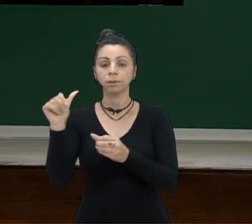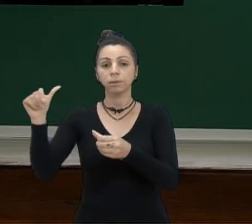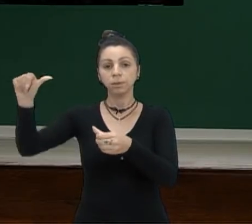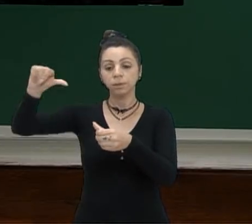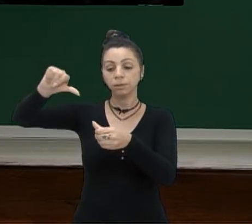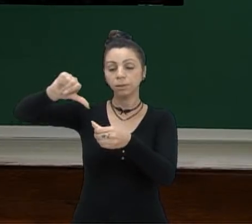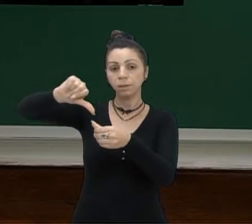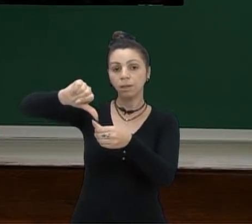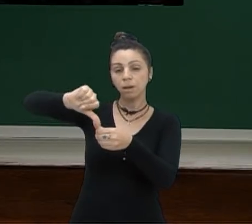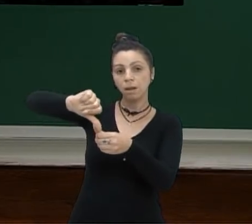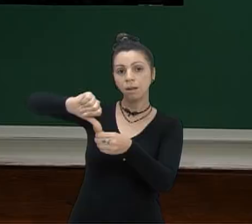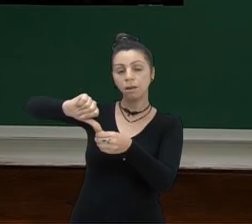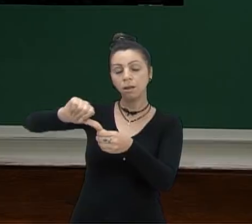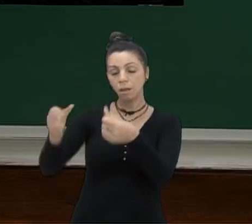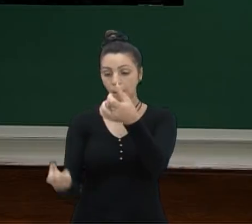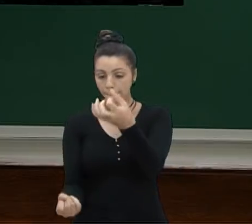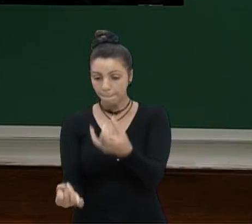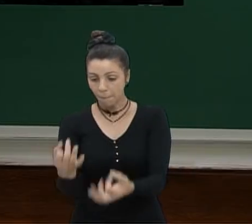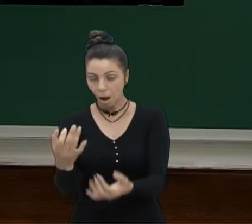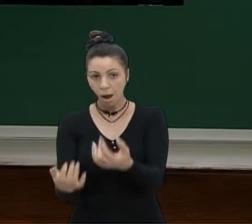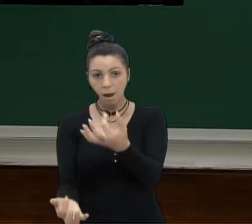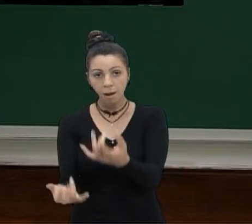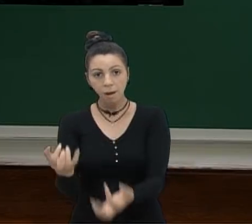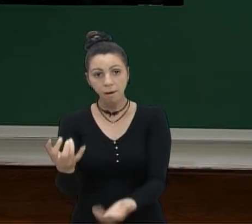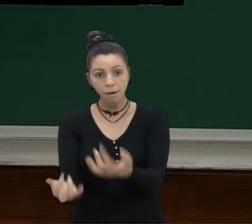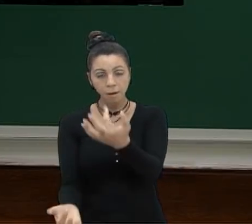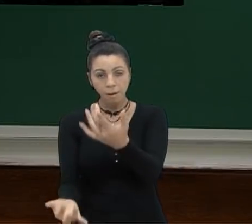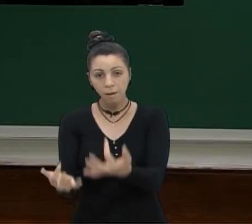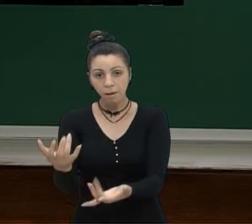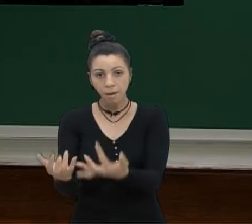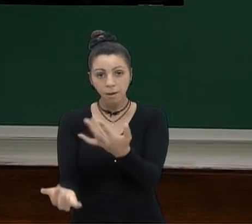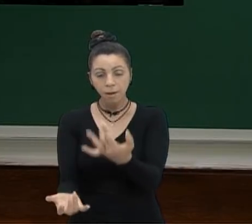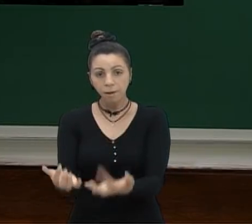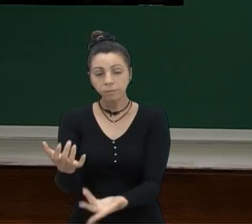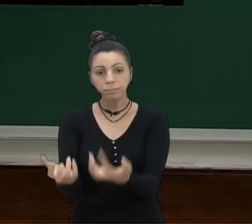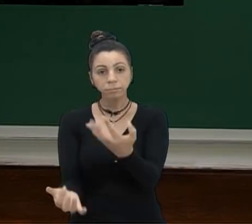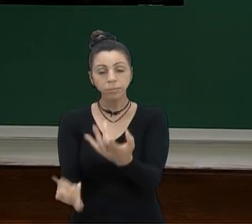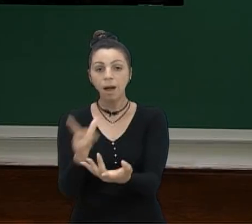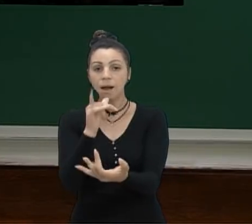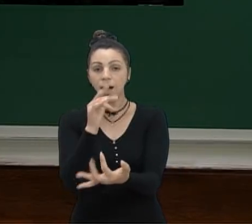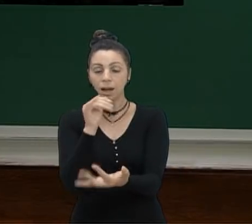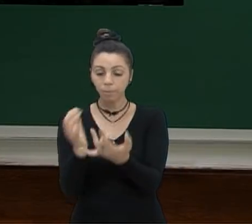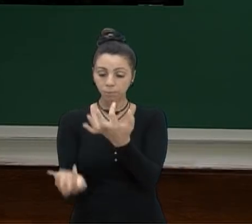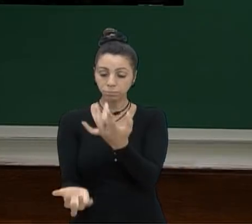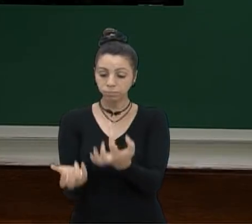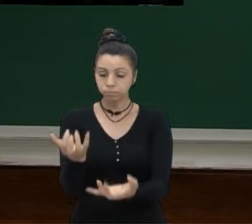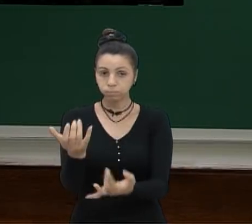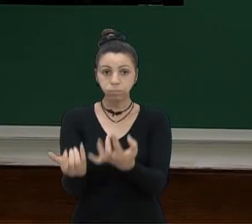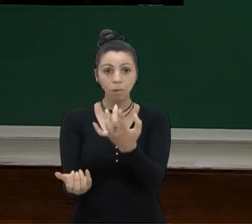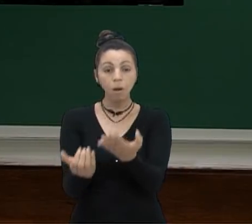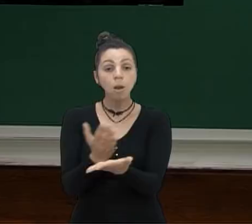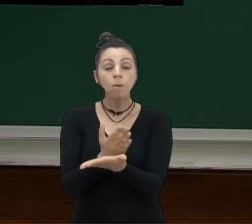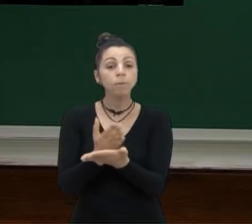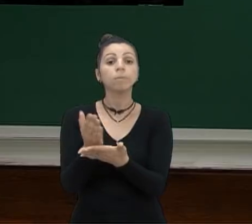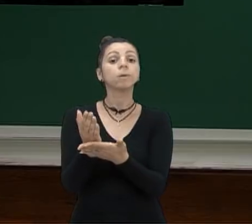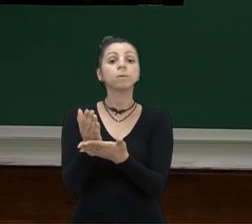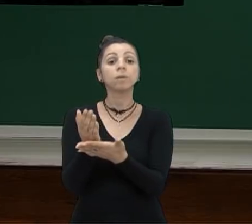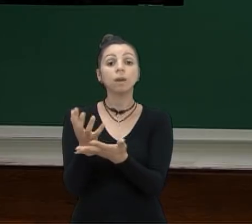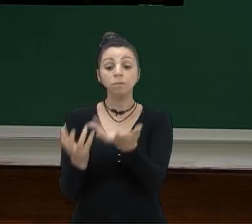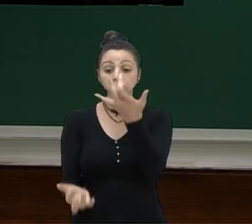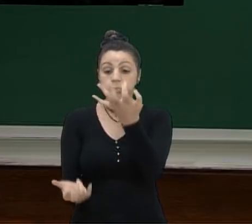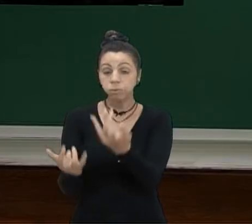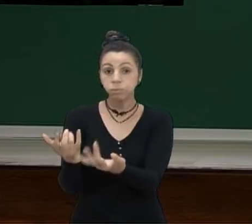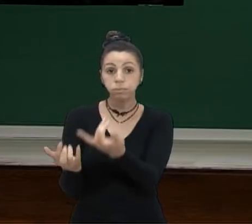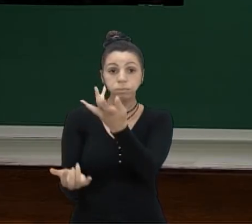lá no fogão. Perceba que vai chegar um momento que essa água vai ferver. Fervendo, vai sair o vapor de água.